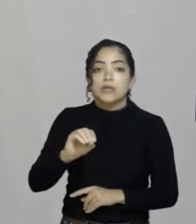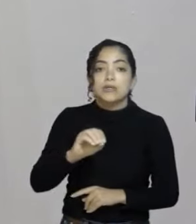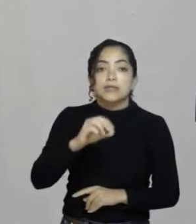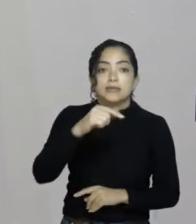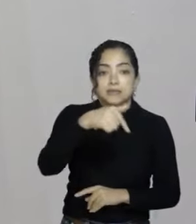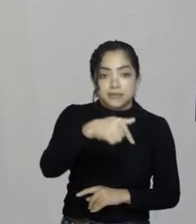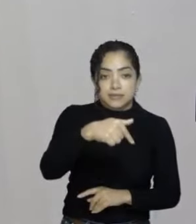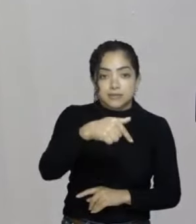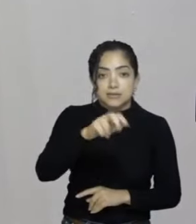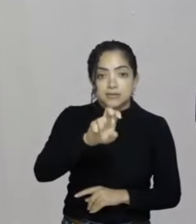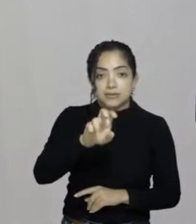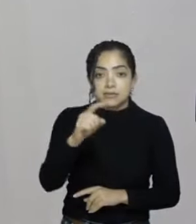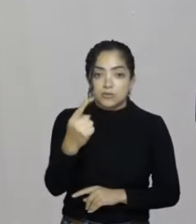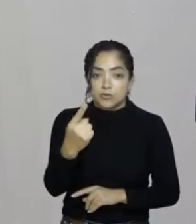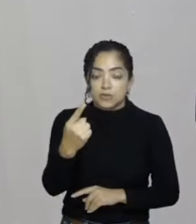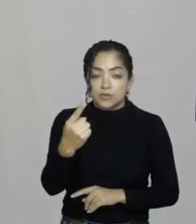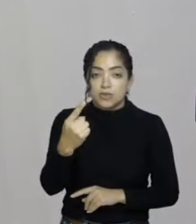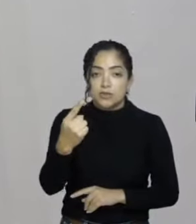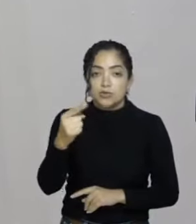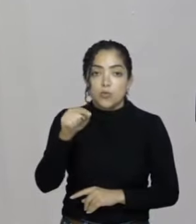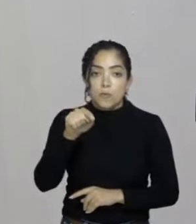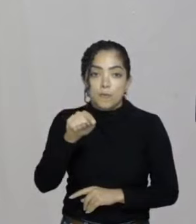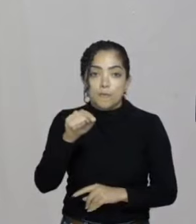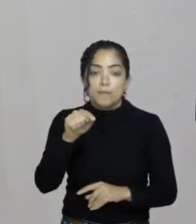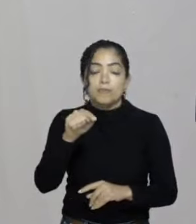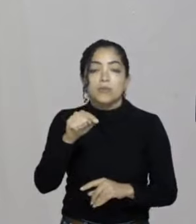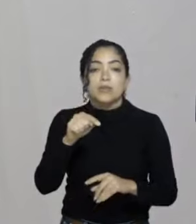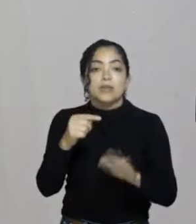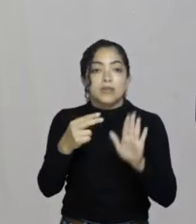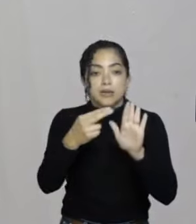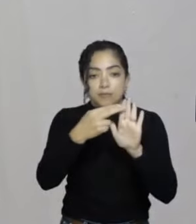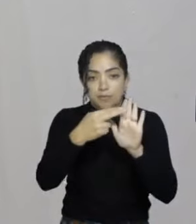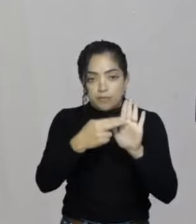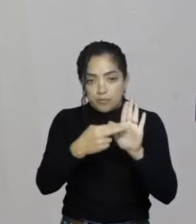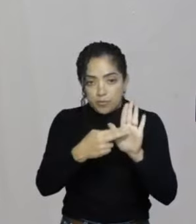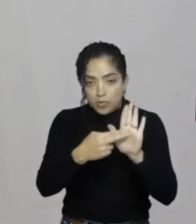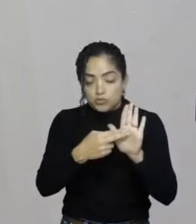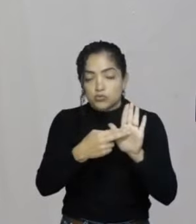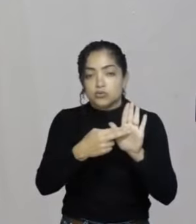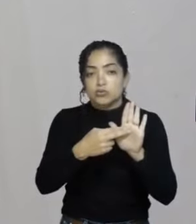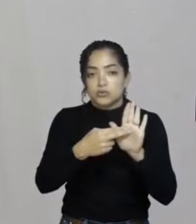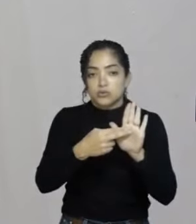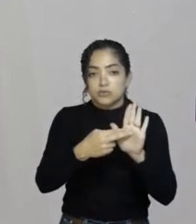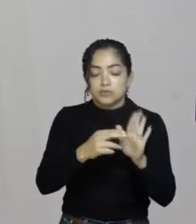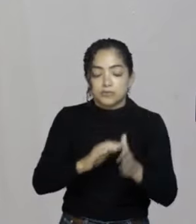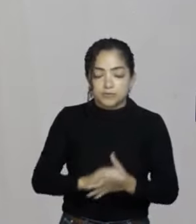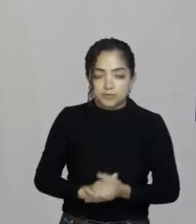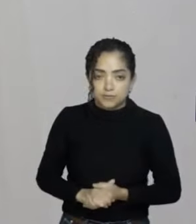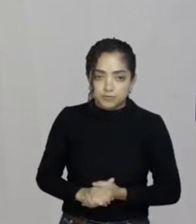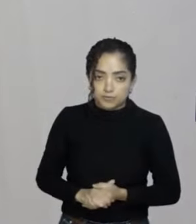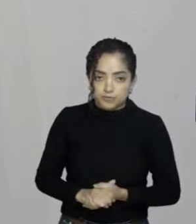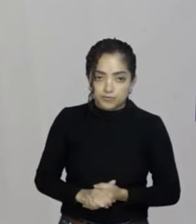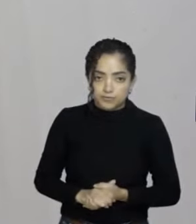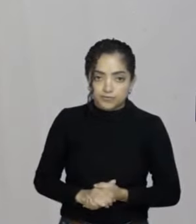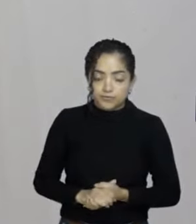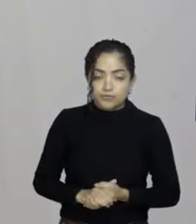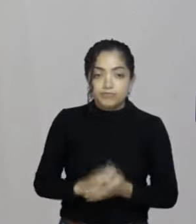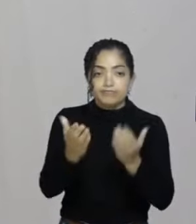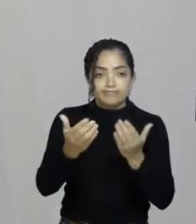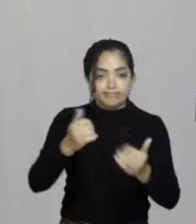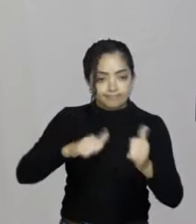751 pontos menos de 9 pontos Acima da Média determinada de 743 no sistema de avaliação